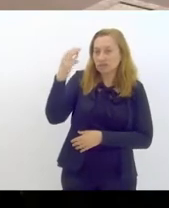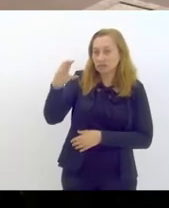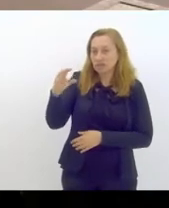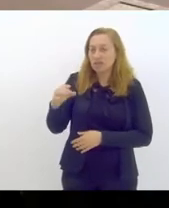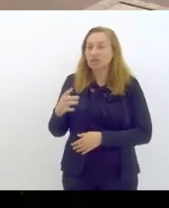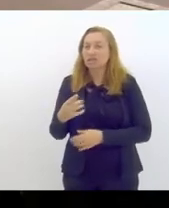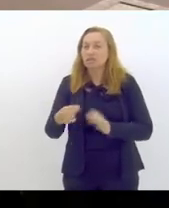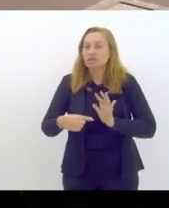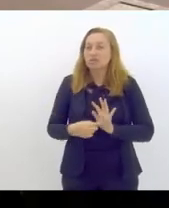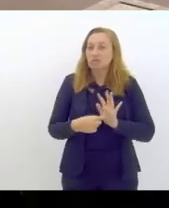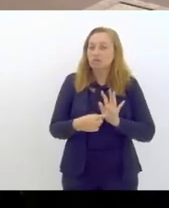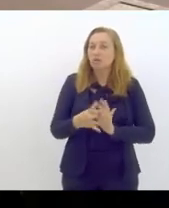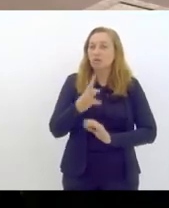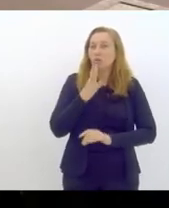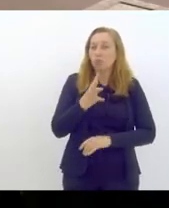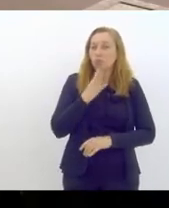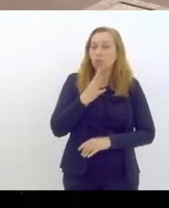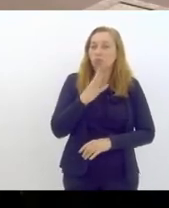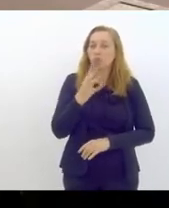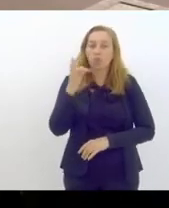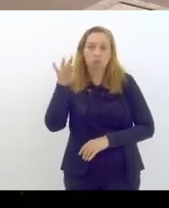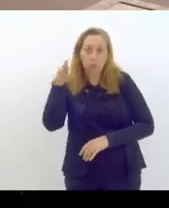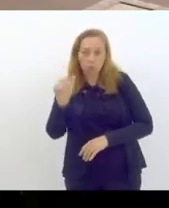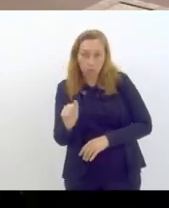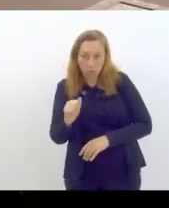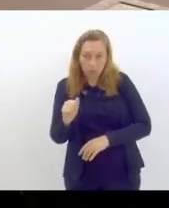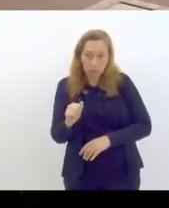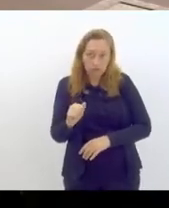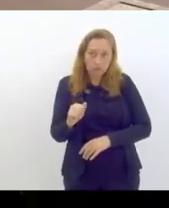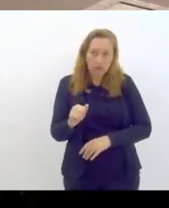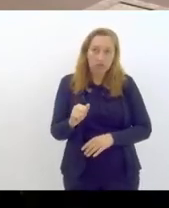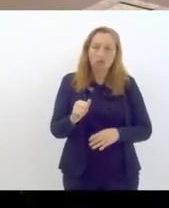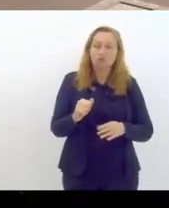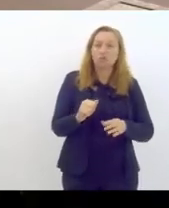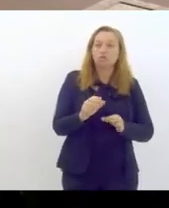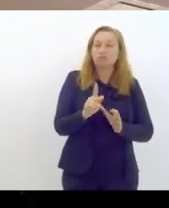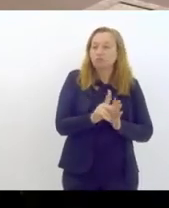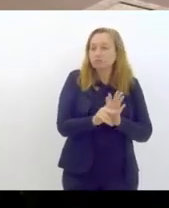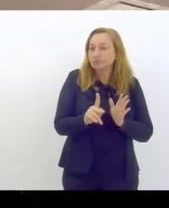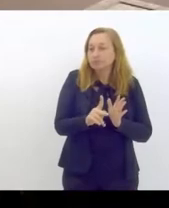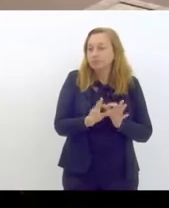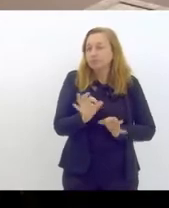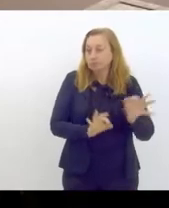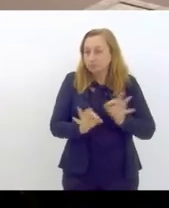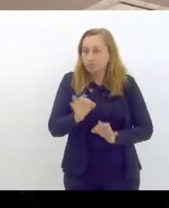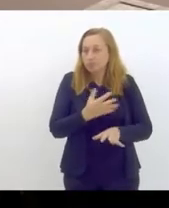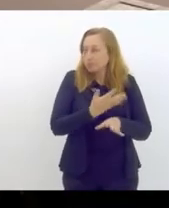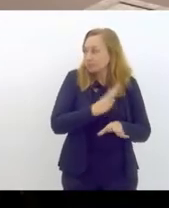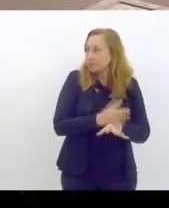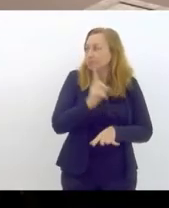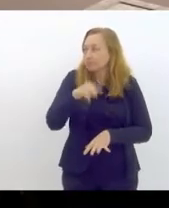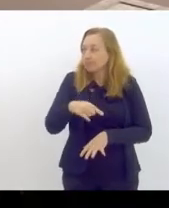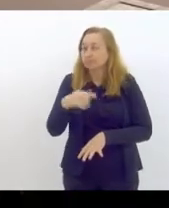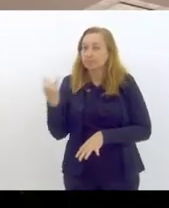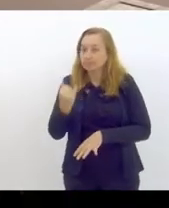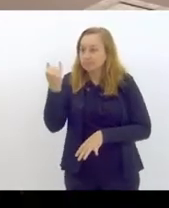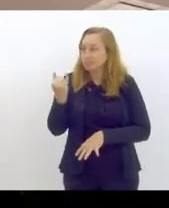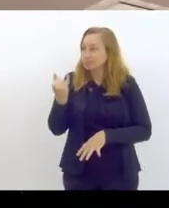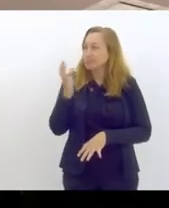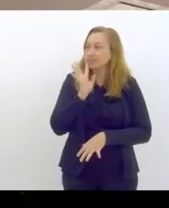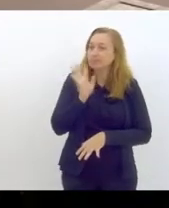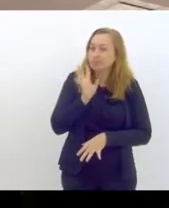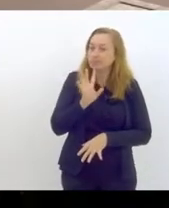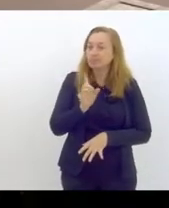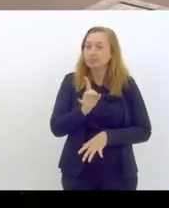o conhecimento da teoria para projetos práticos, isso é muito importante, é muito bacana. Porque não é